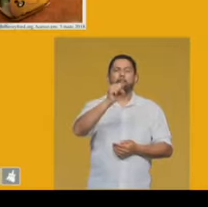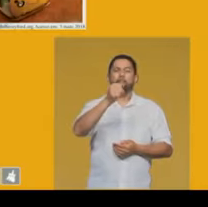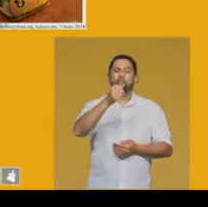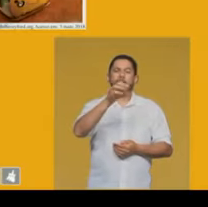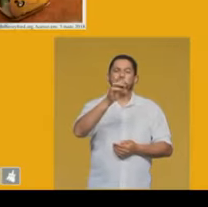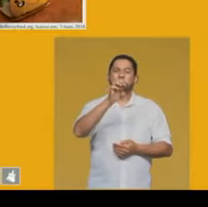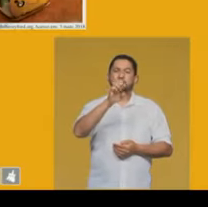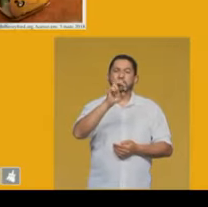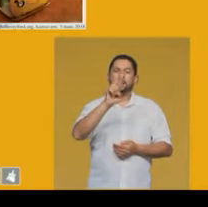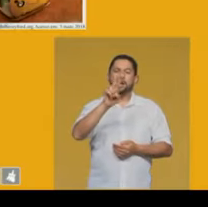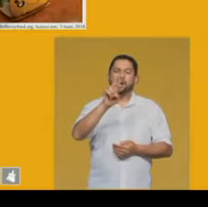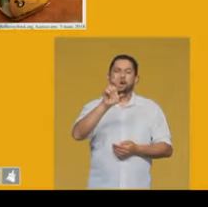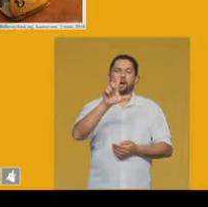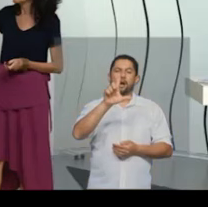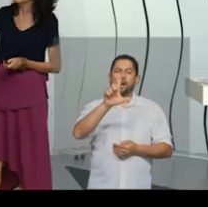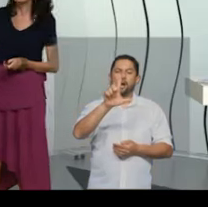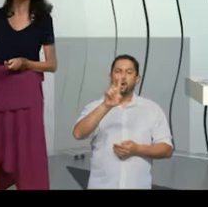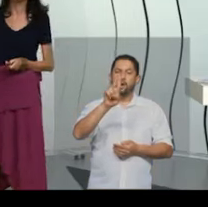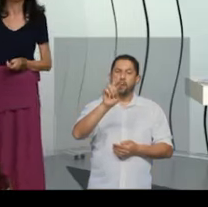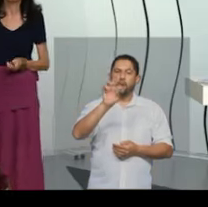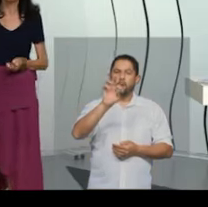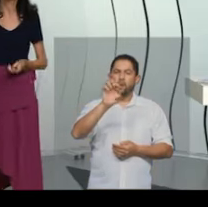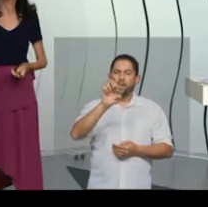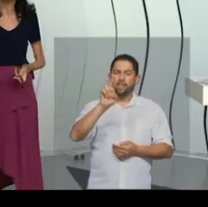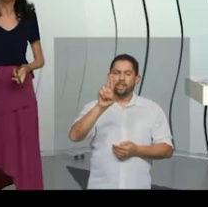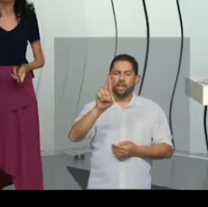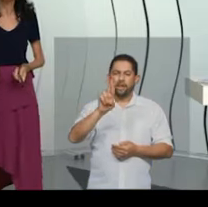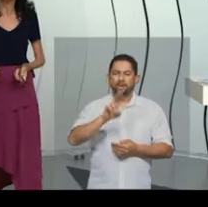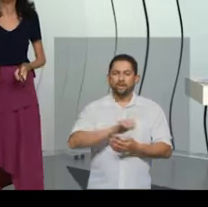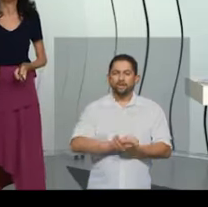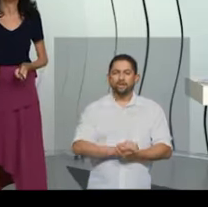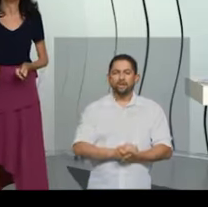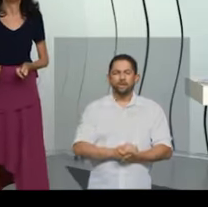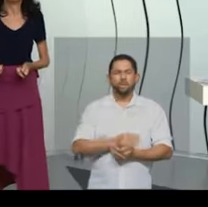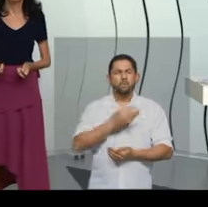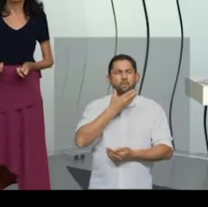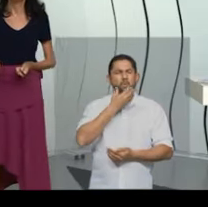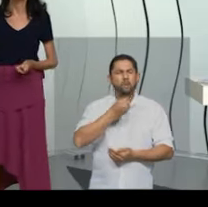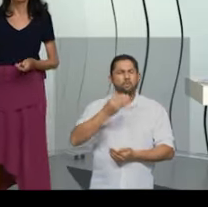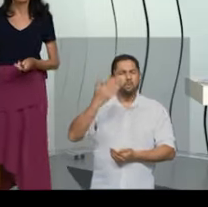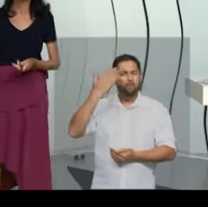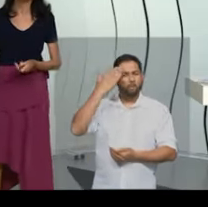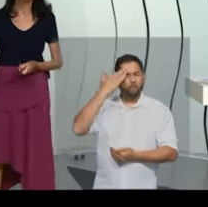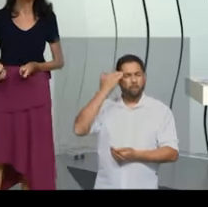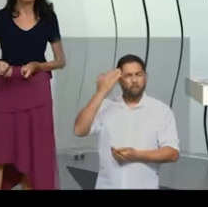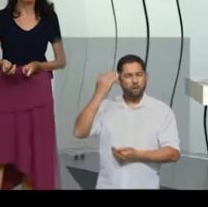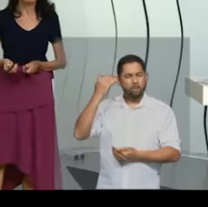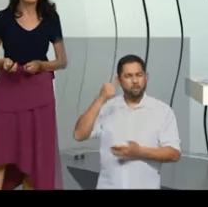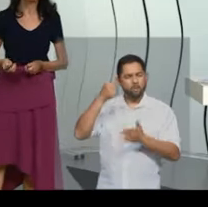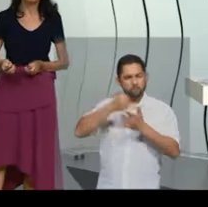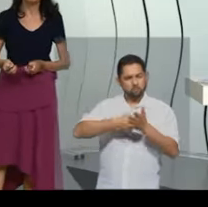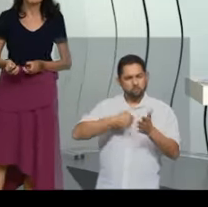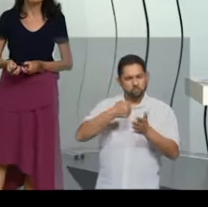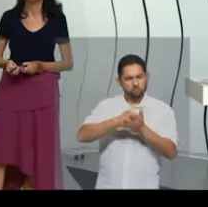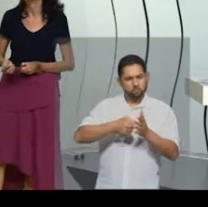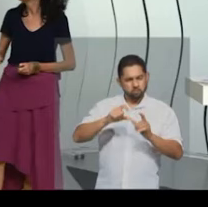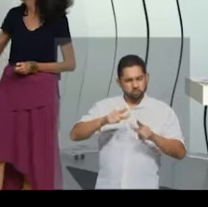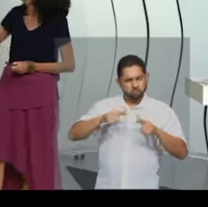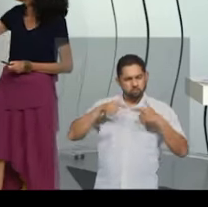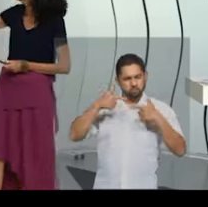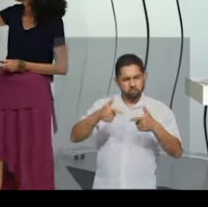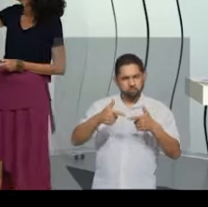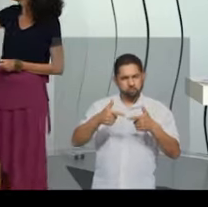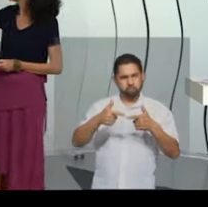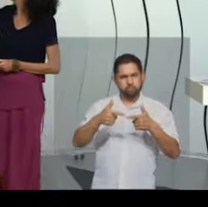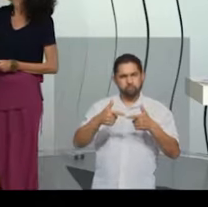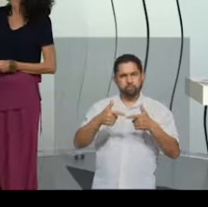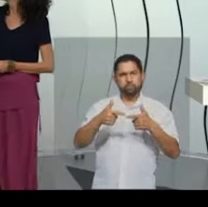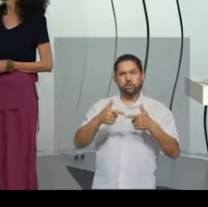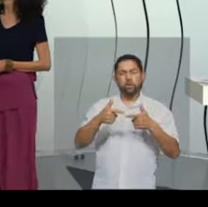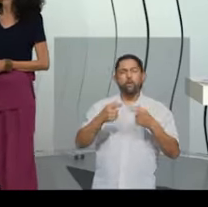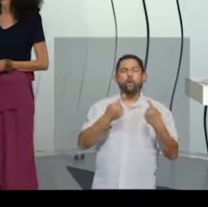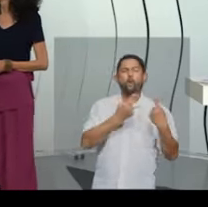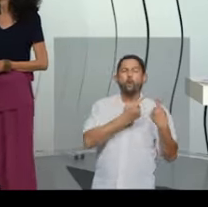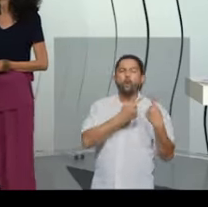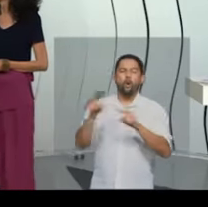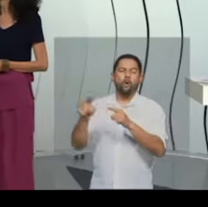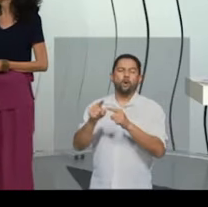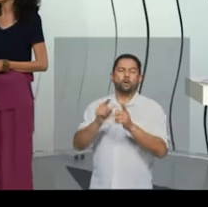em que você precisa conhecer o conteúdo para poder responder corretamente. Não